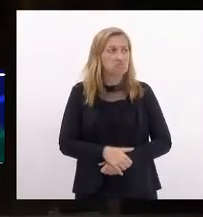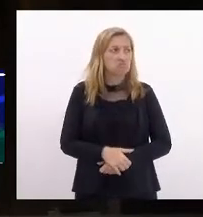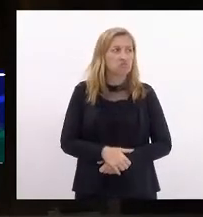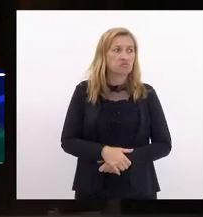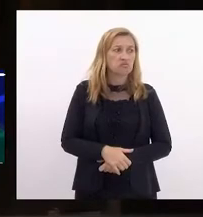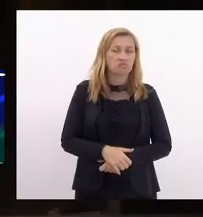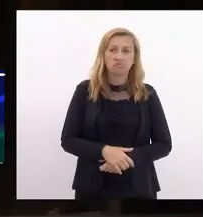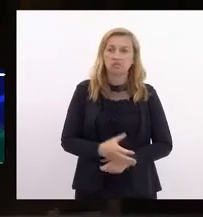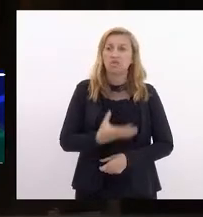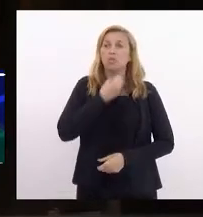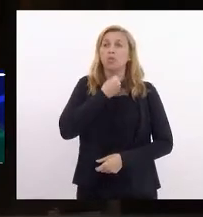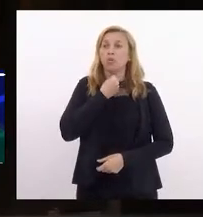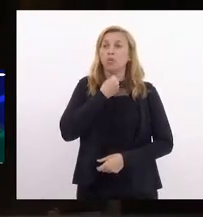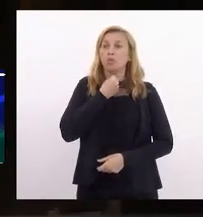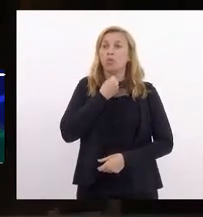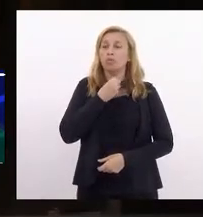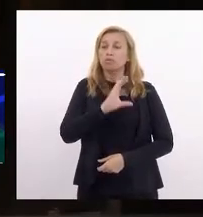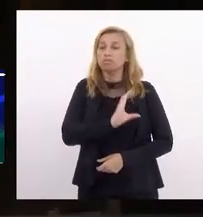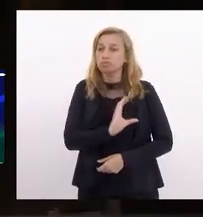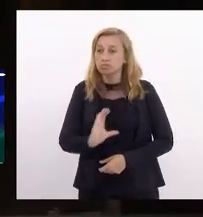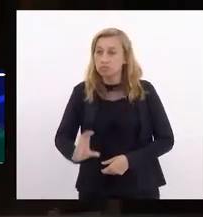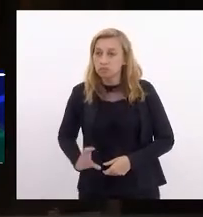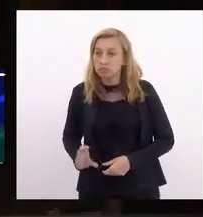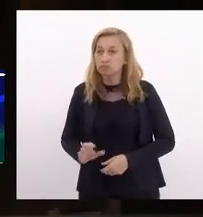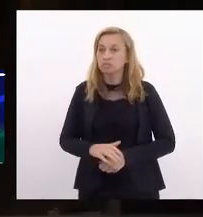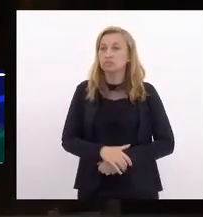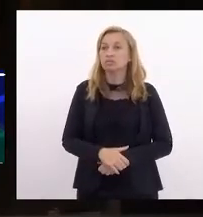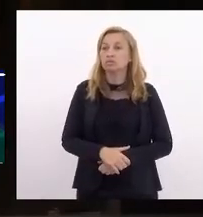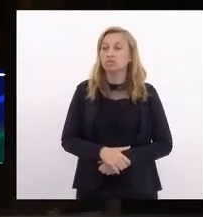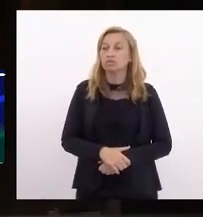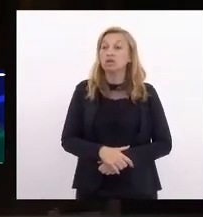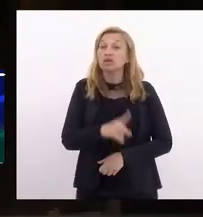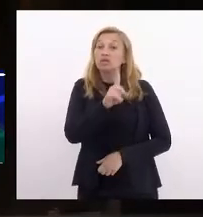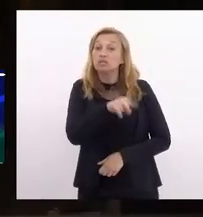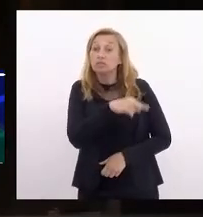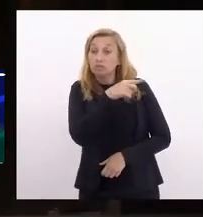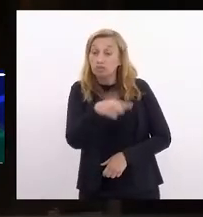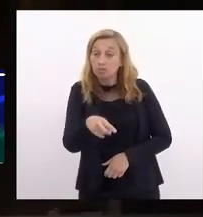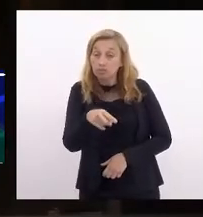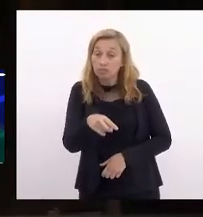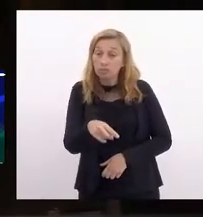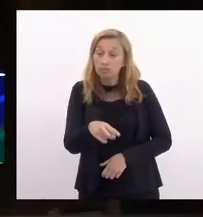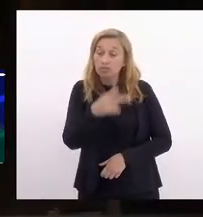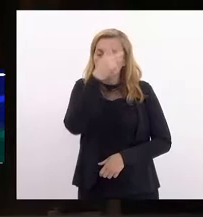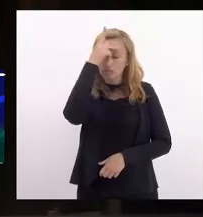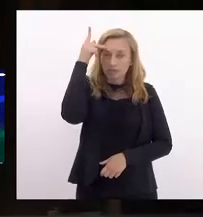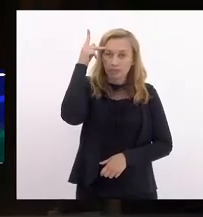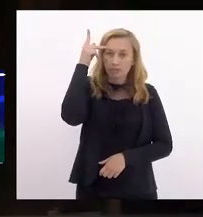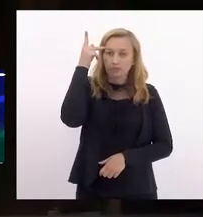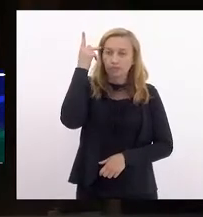calar a boca de Cristo e que proíbe que as pessoas façam qualquer